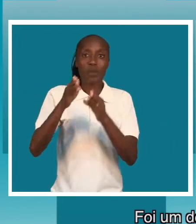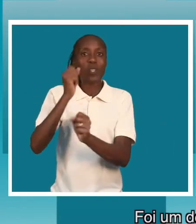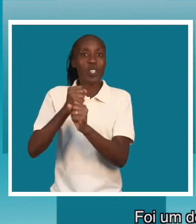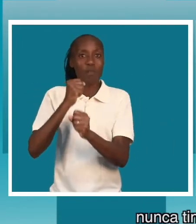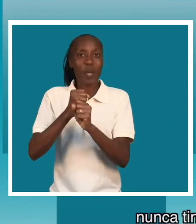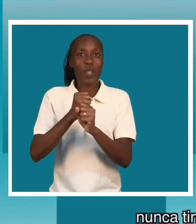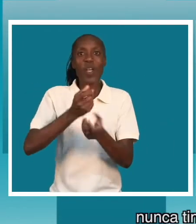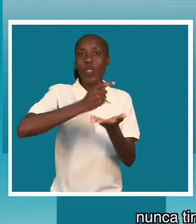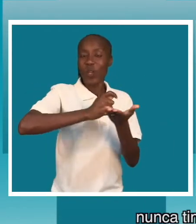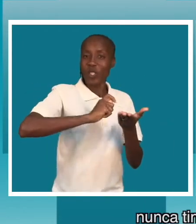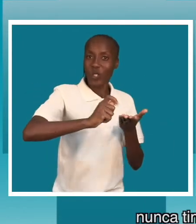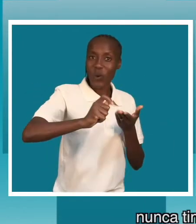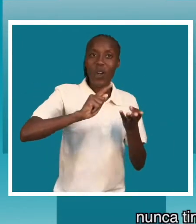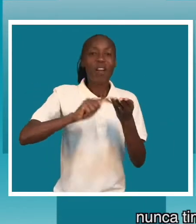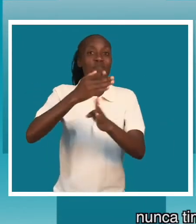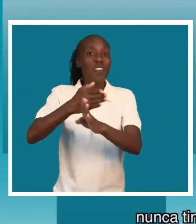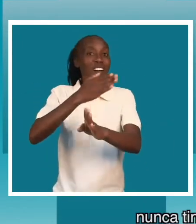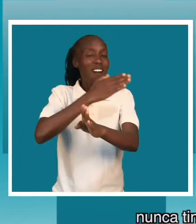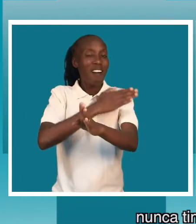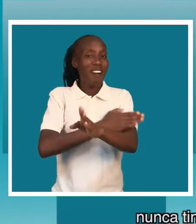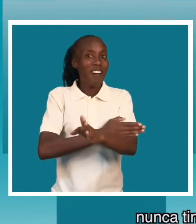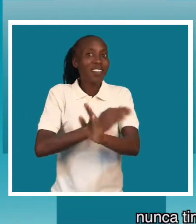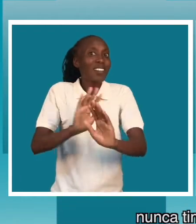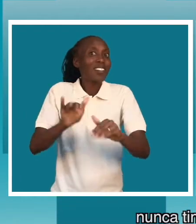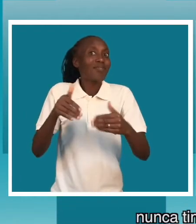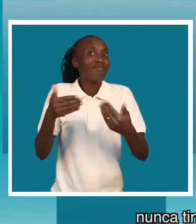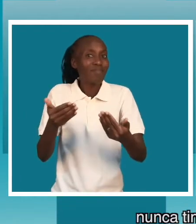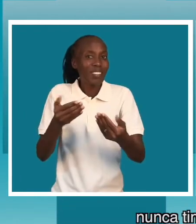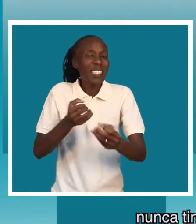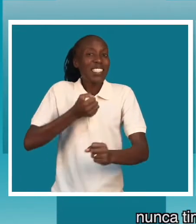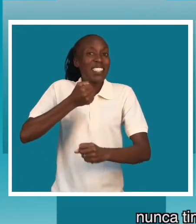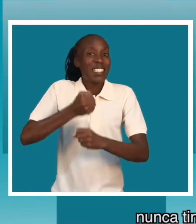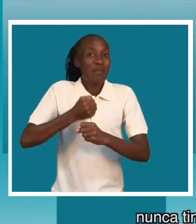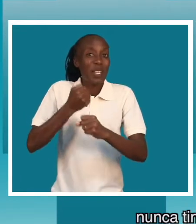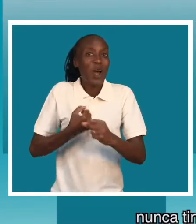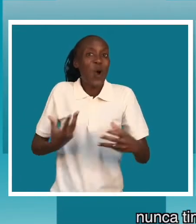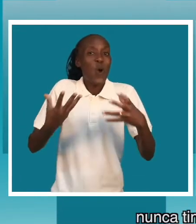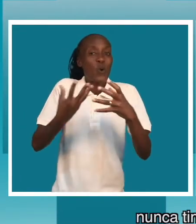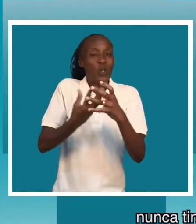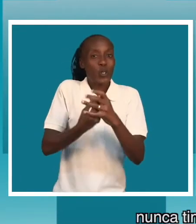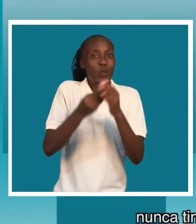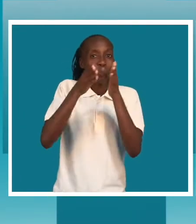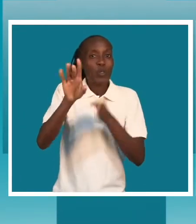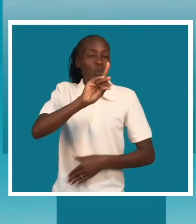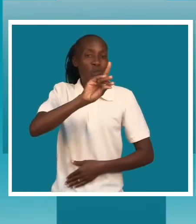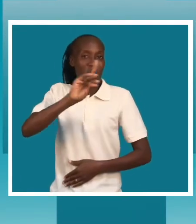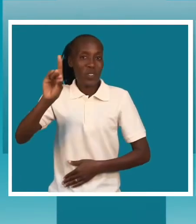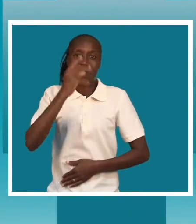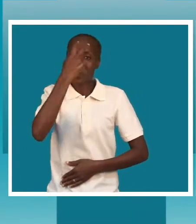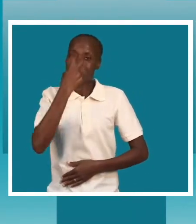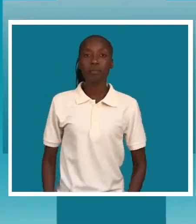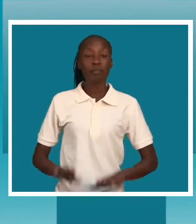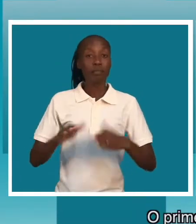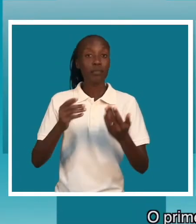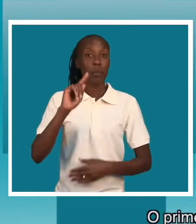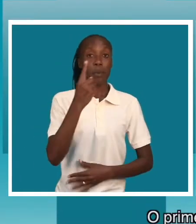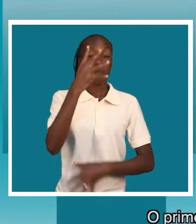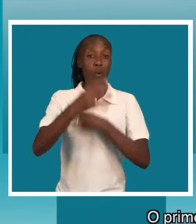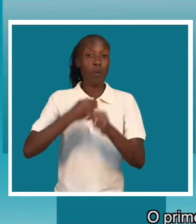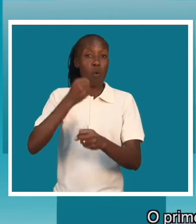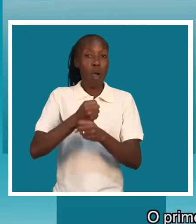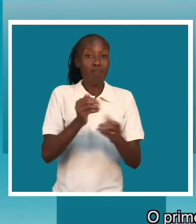da escola, nunca antes haviam trabalhado ou estado com pessoa com deficiência visual. O